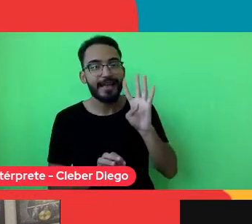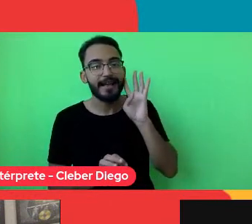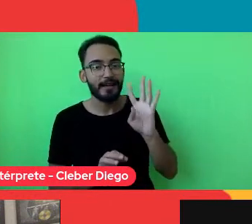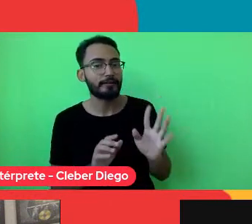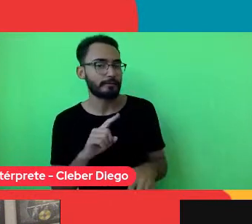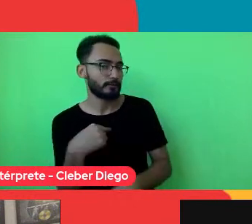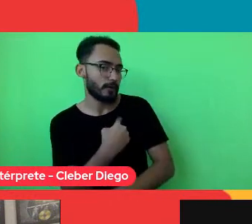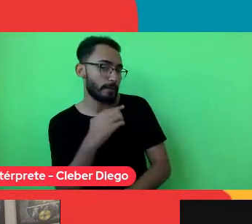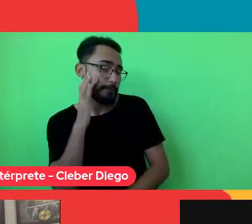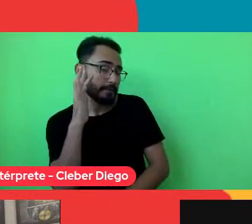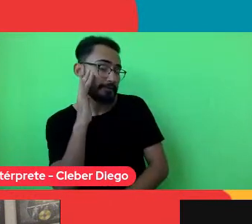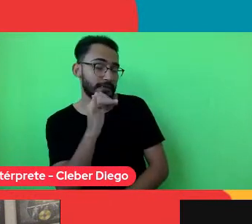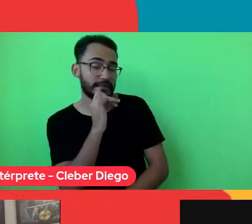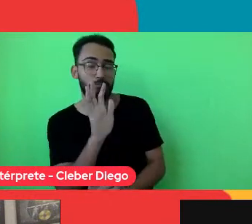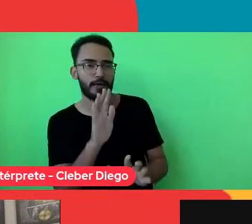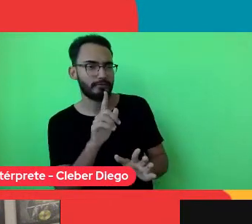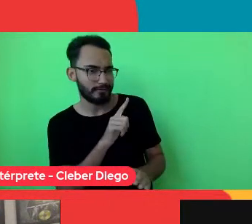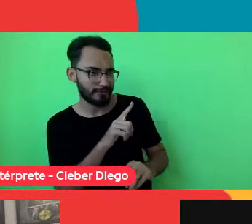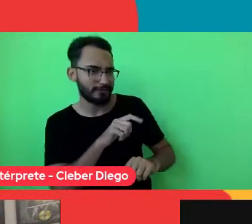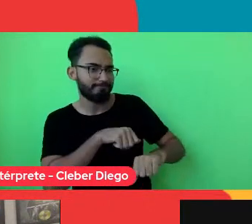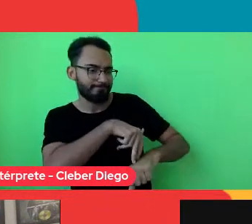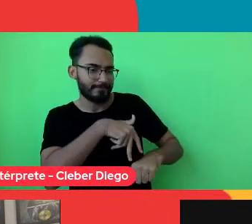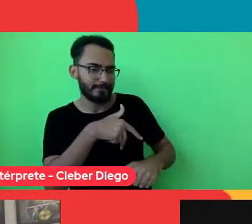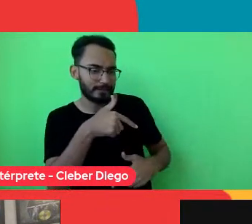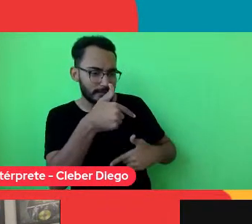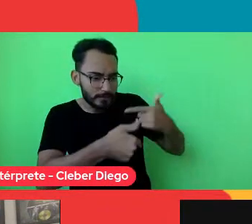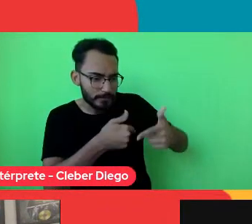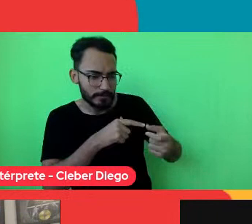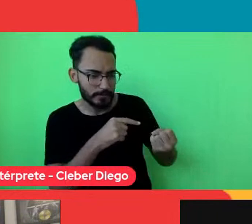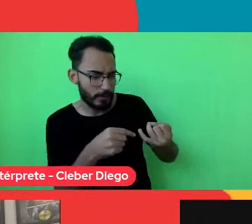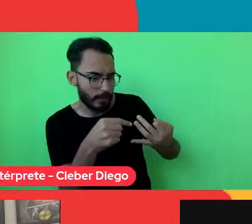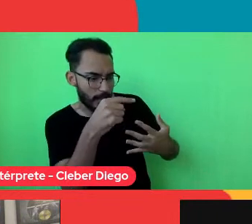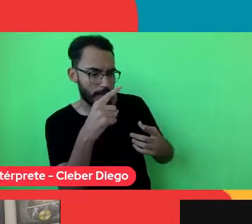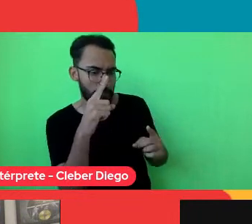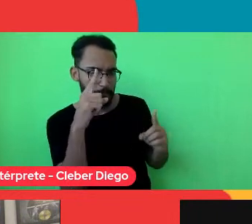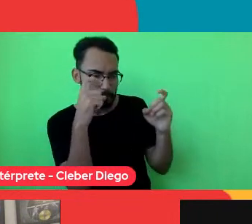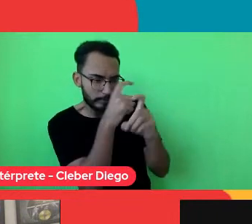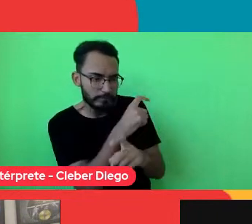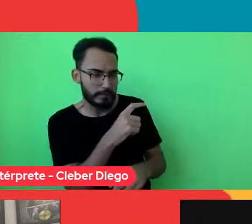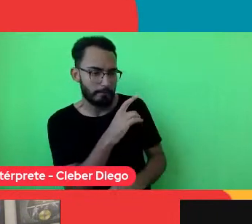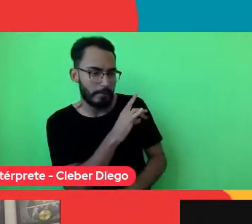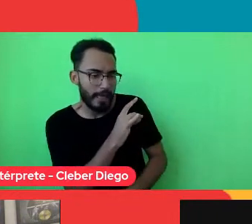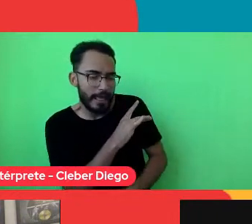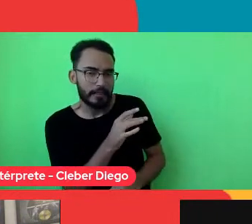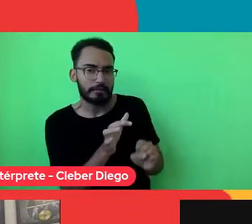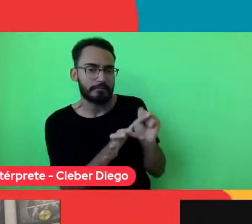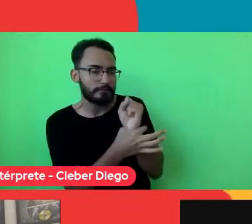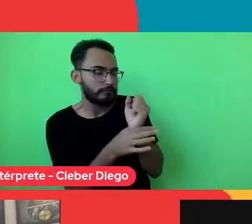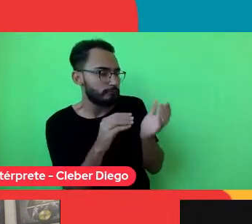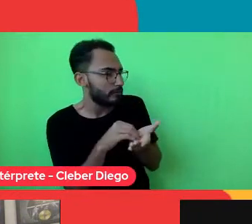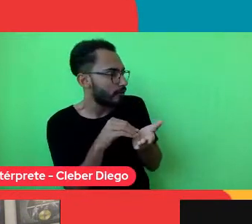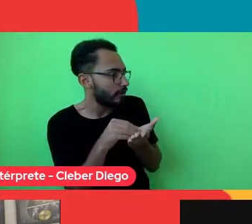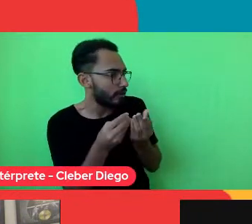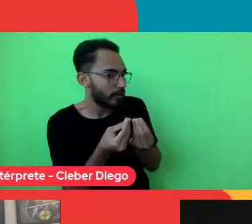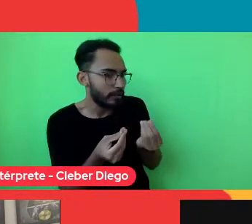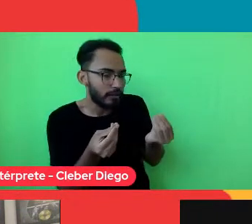tem algumas coisas que a gente passa pela carreira. E quais foram os seus medos, suas inseguranças, as coisas que passaram pela sua cabeça?